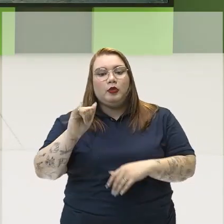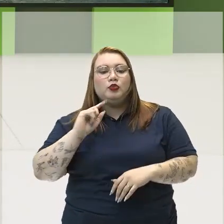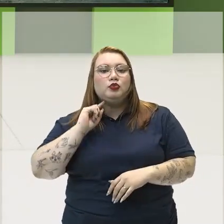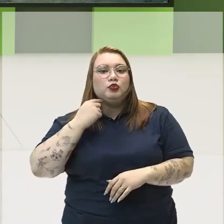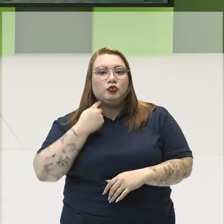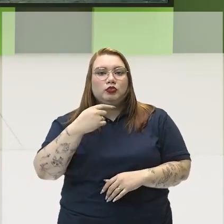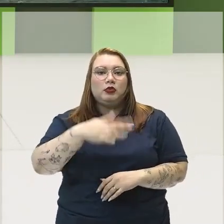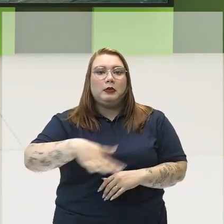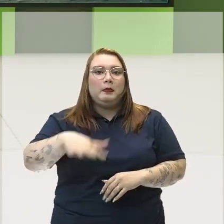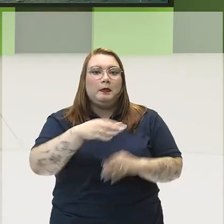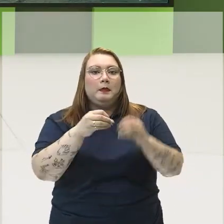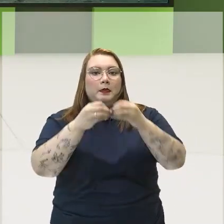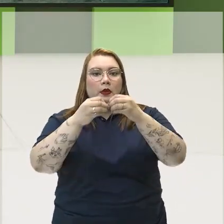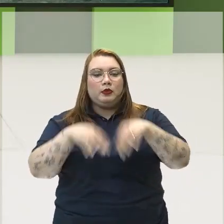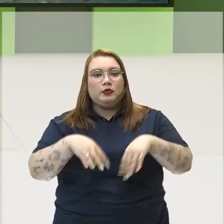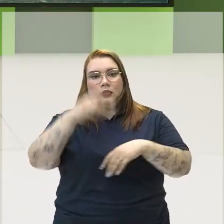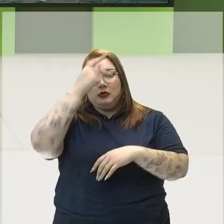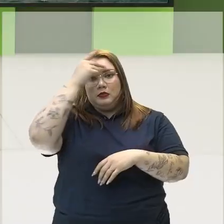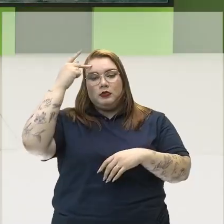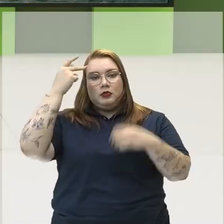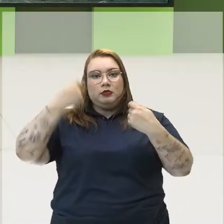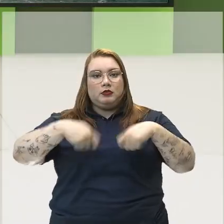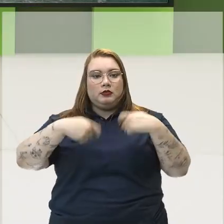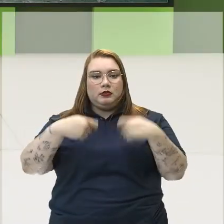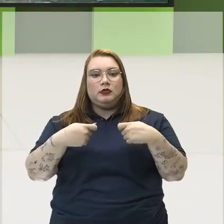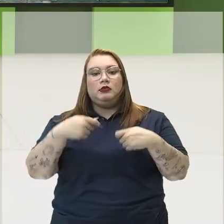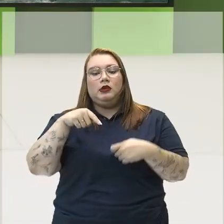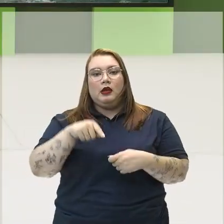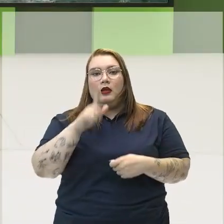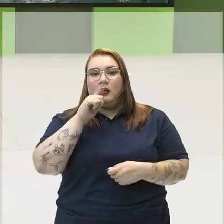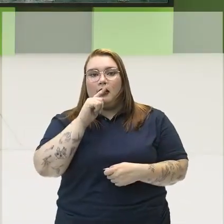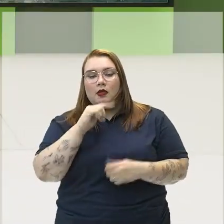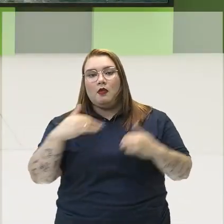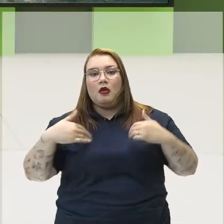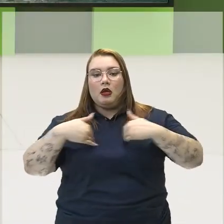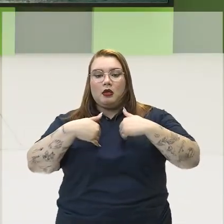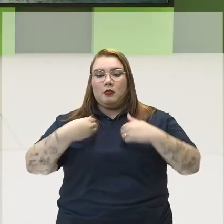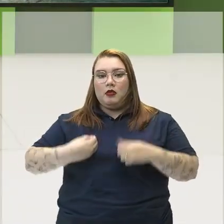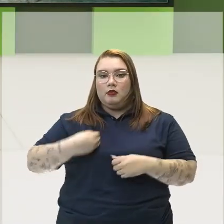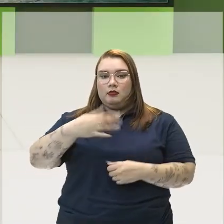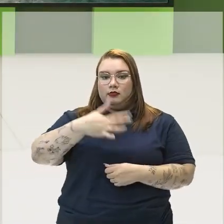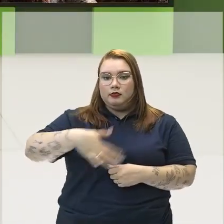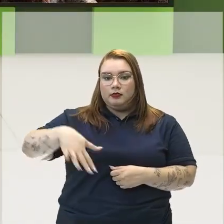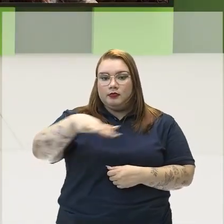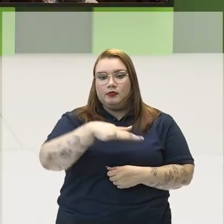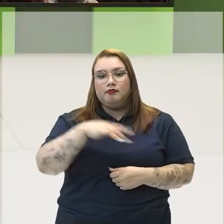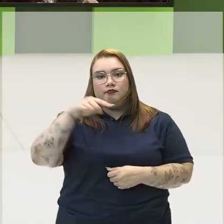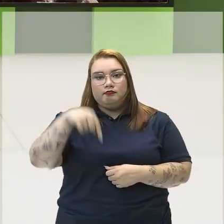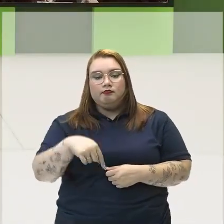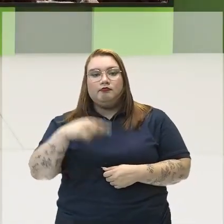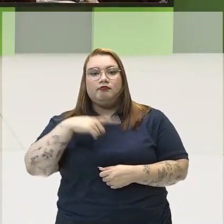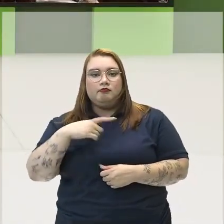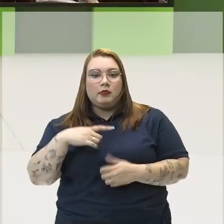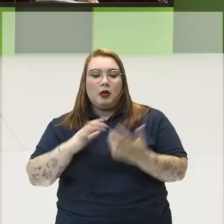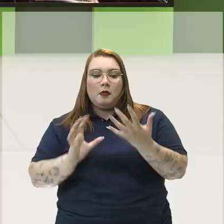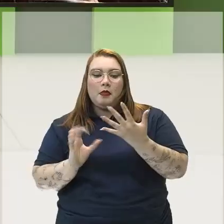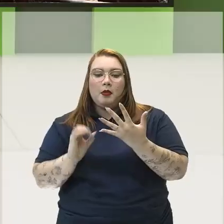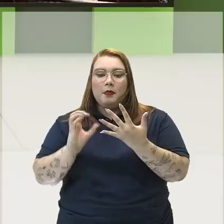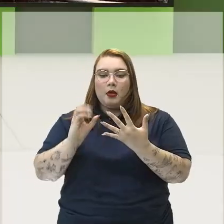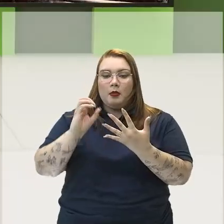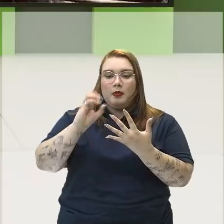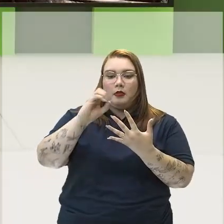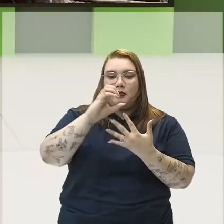vai prejudicar as pessoas que precisam daquela água, os animais que vivem ali, né? Então, é uma cadeia, né? São várias